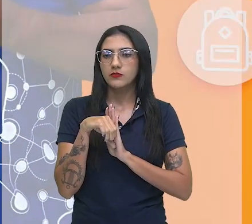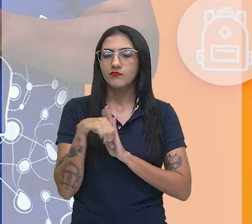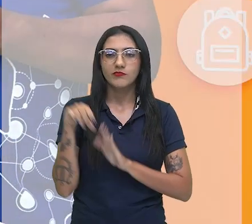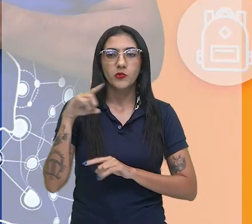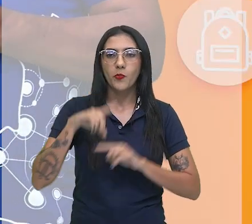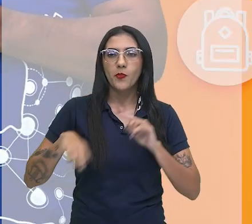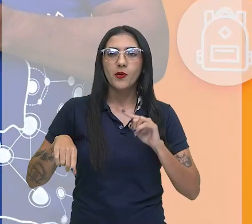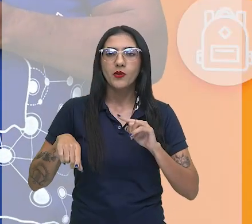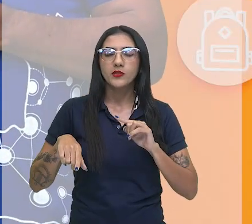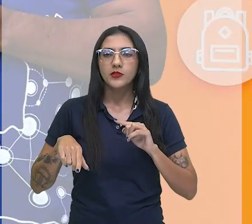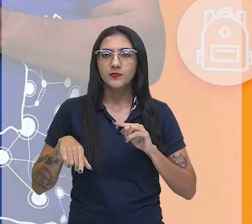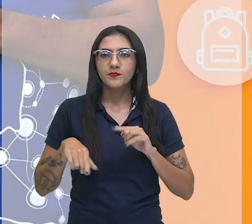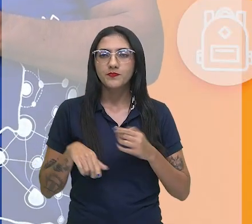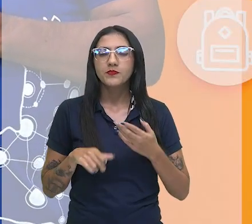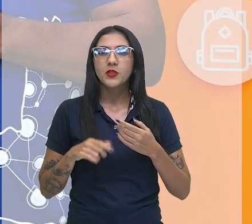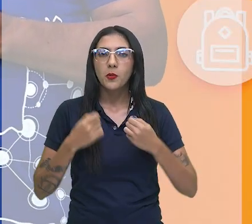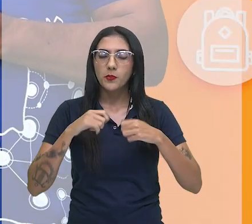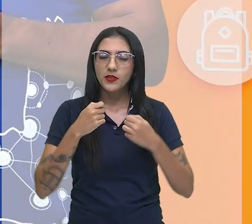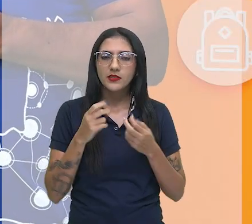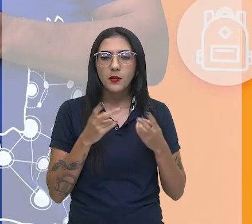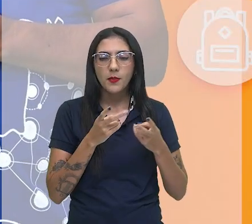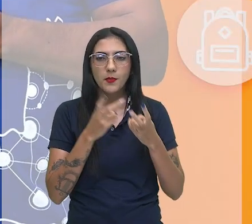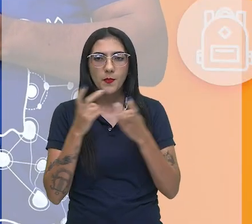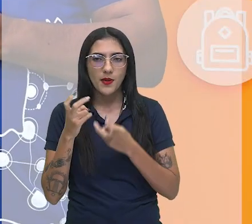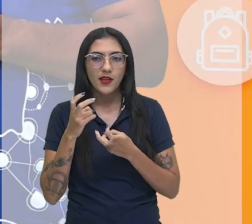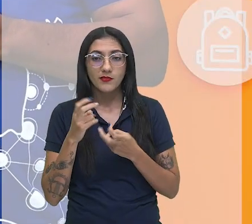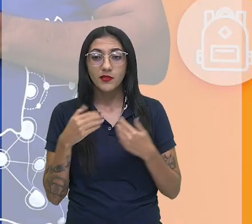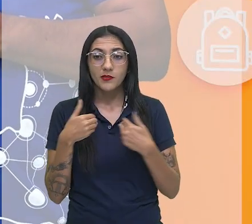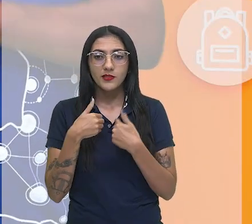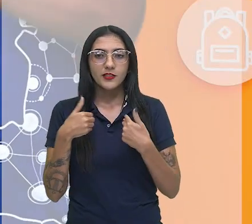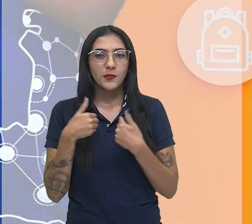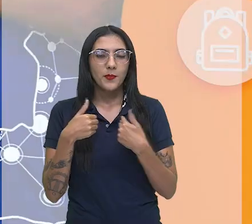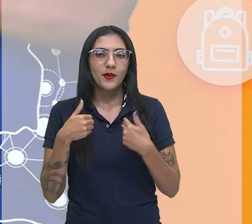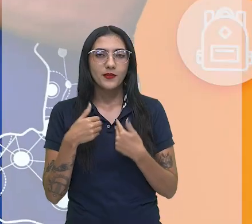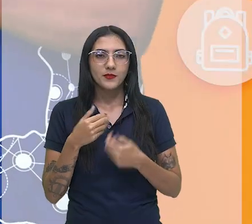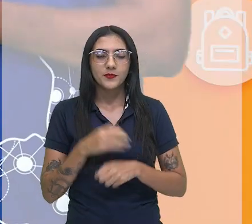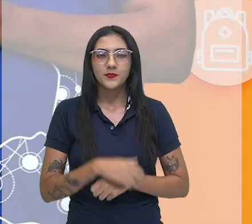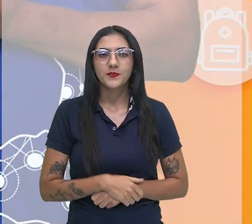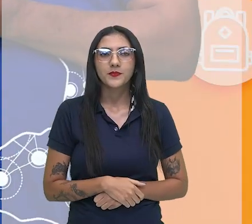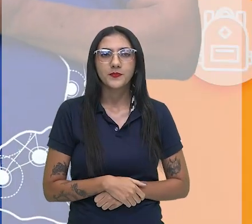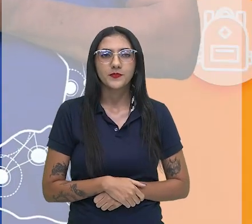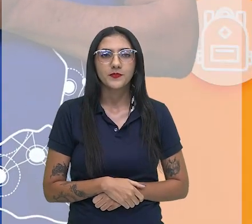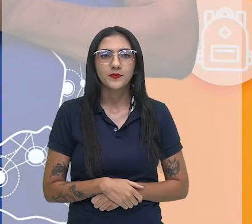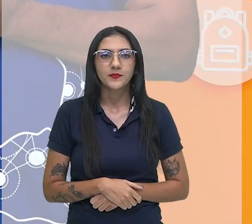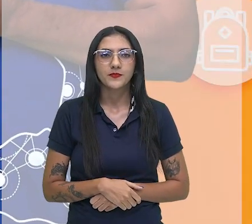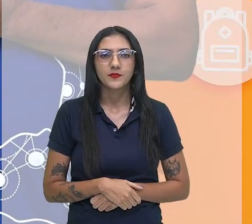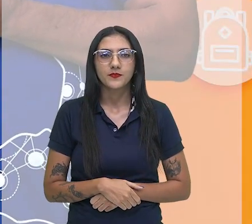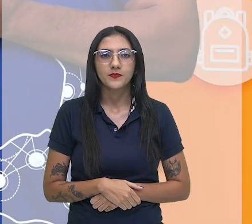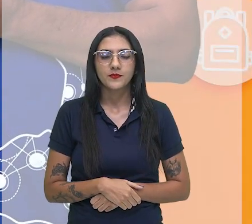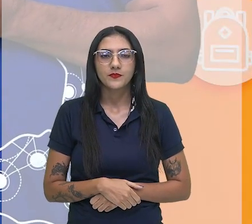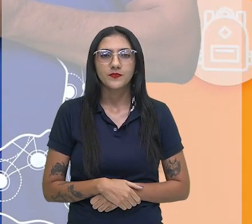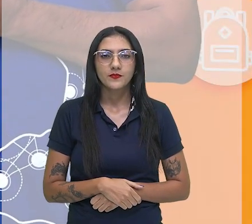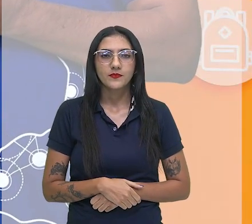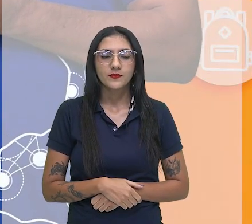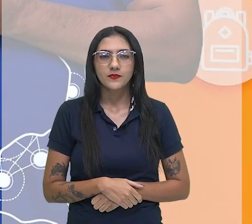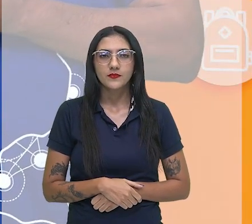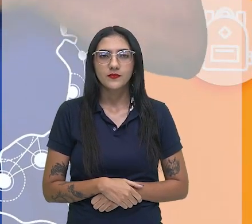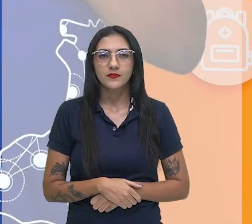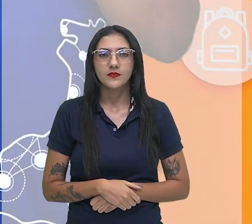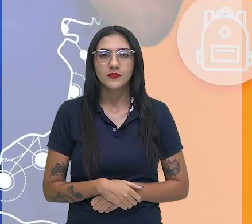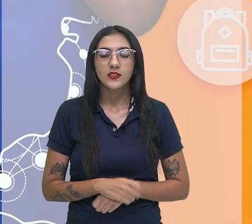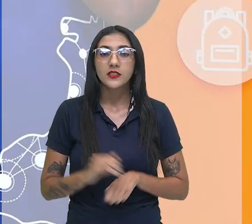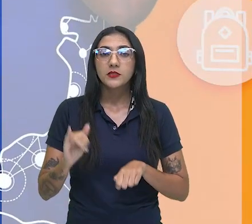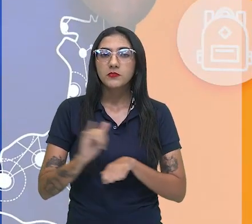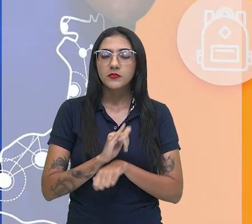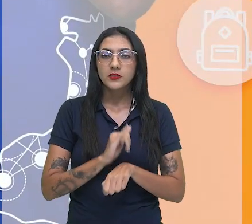também tem que observar, tudo isso faz parte, ó, até os animais, né? Estratégias também. Nós temos a ferramenta de